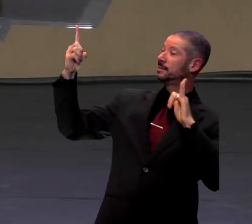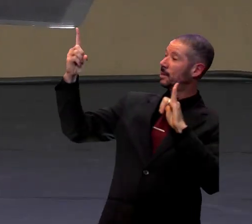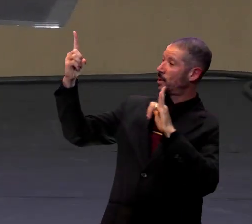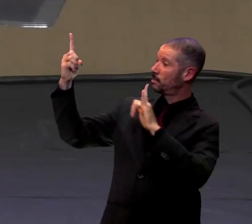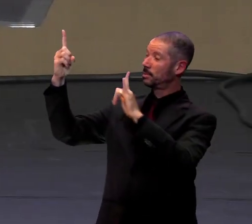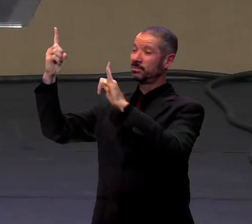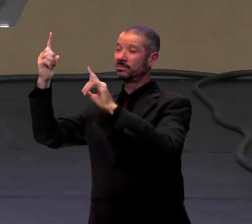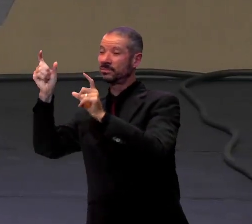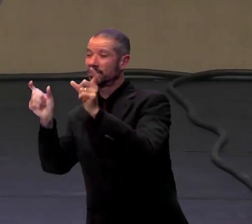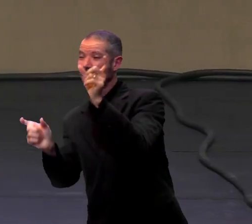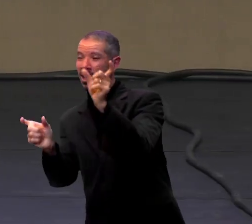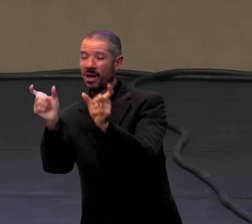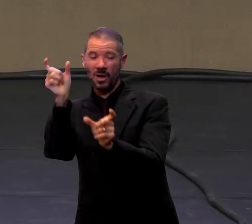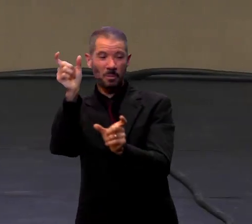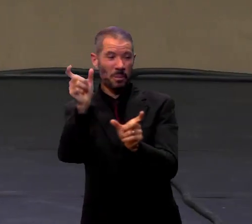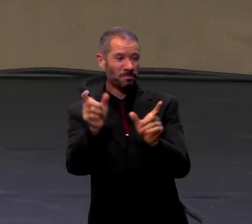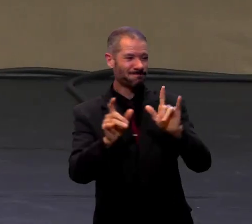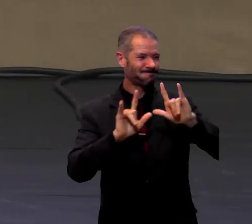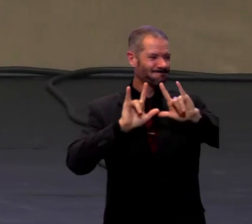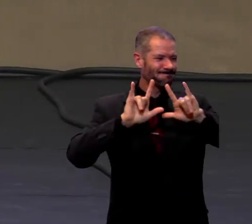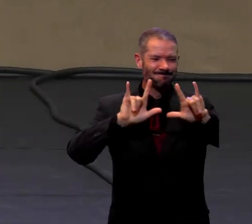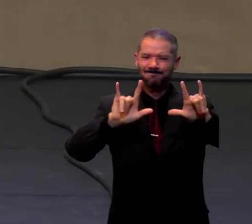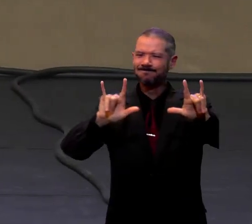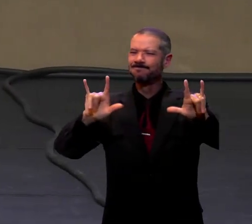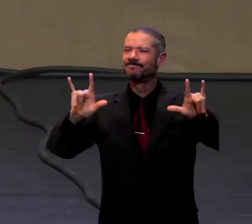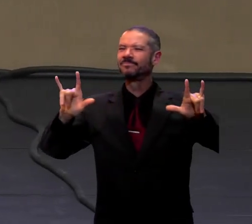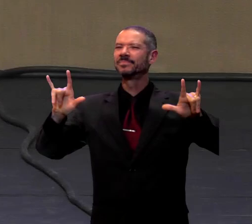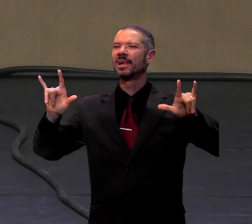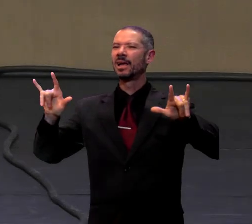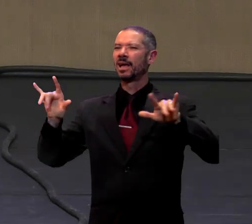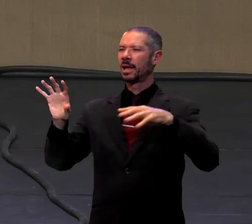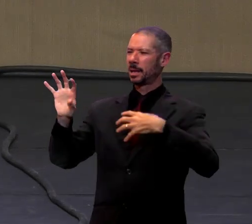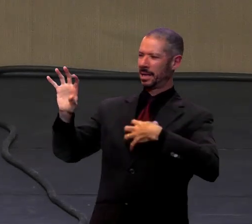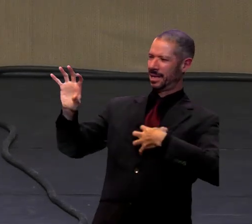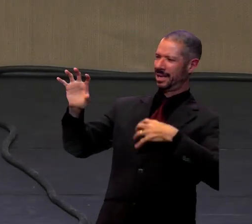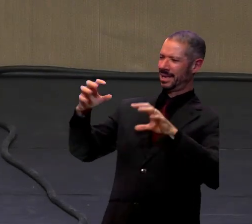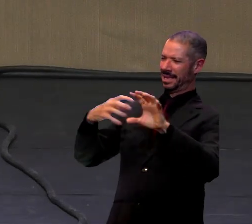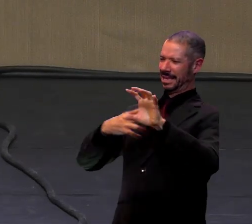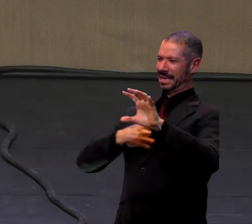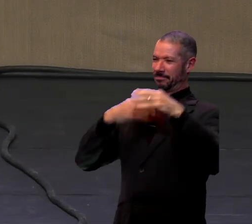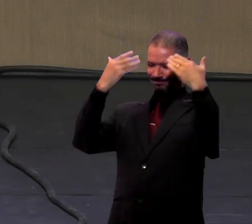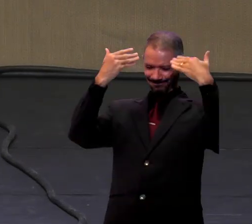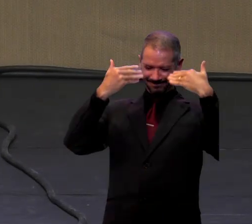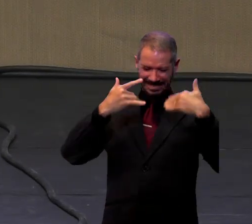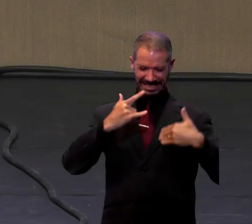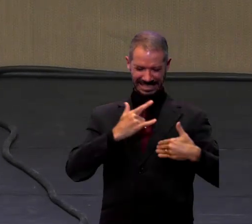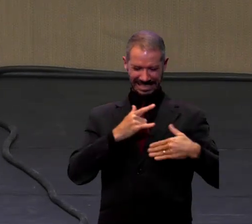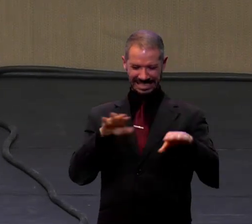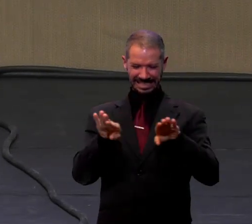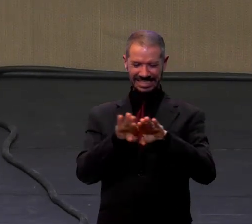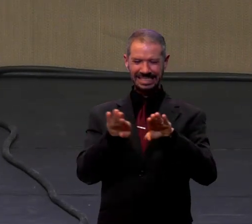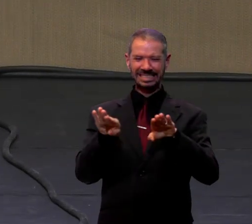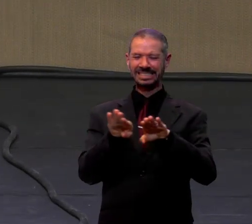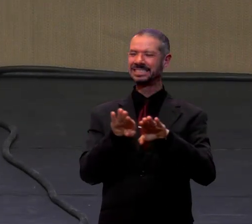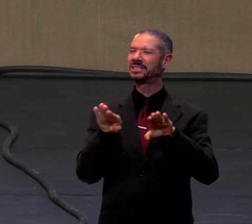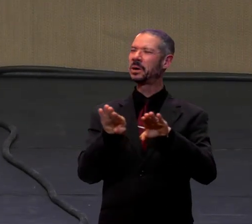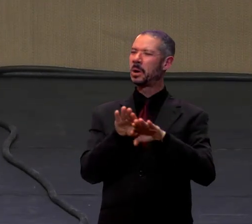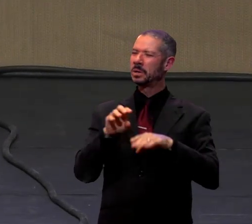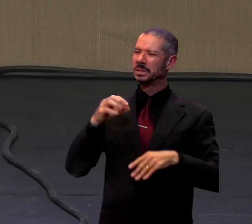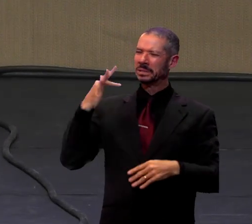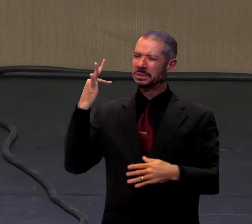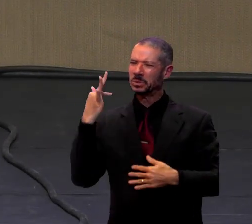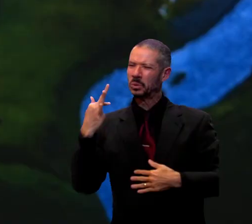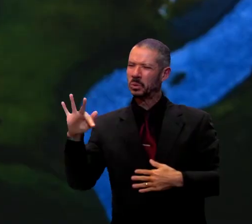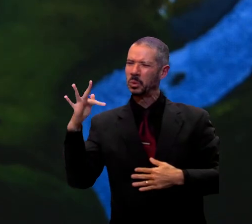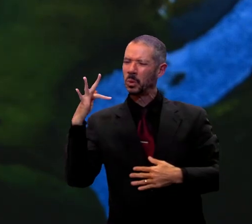seu próximo como se fosse você, como se a dor